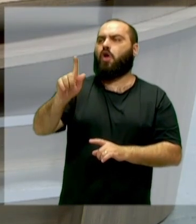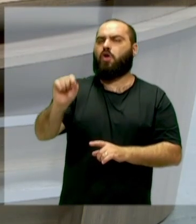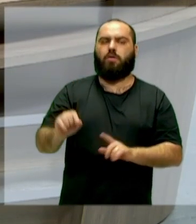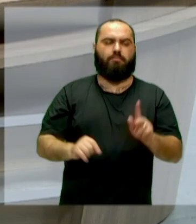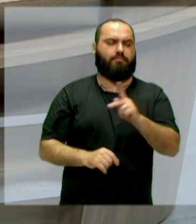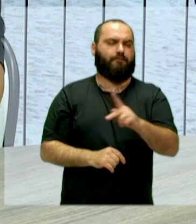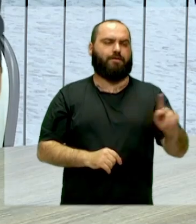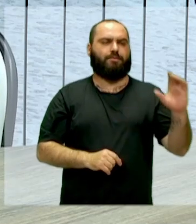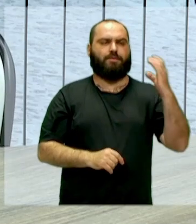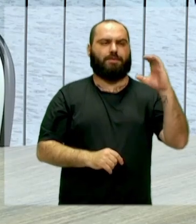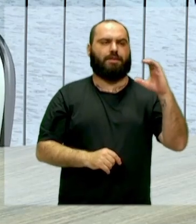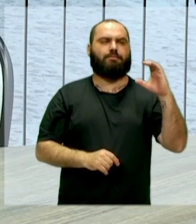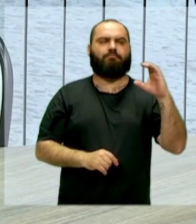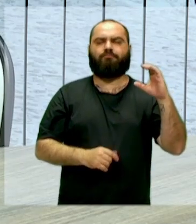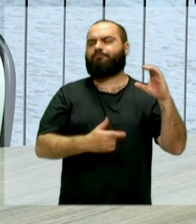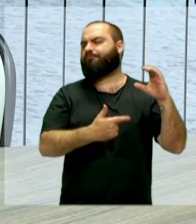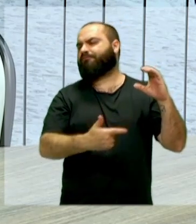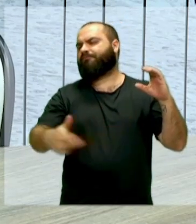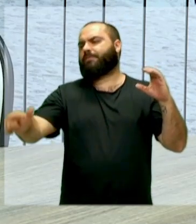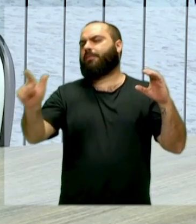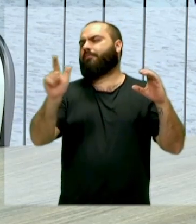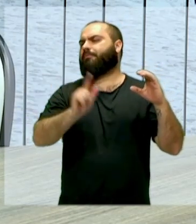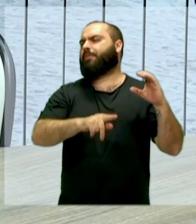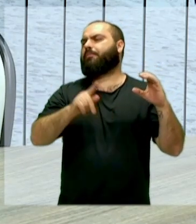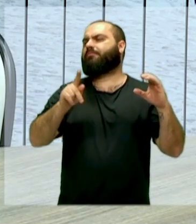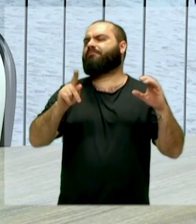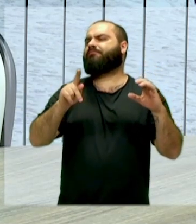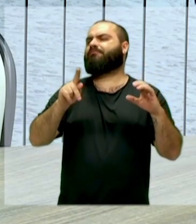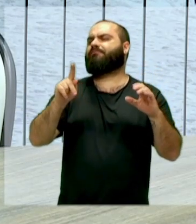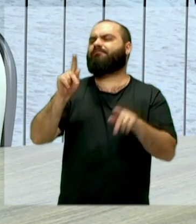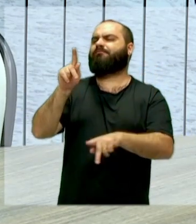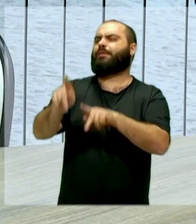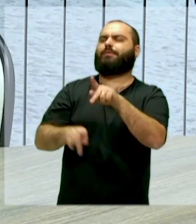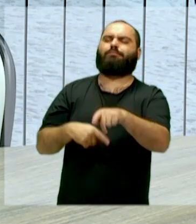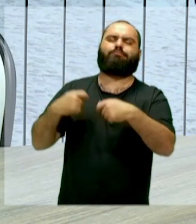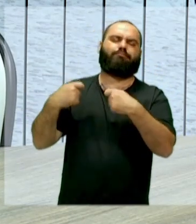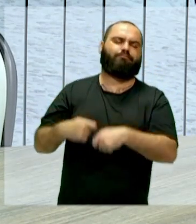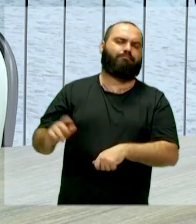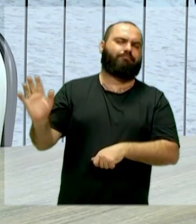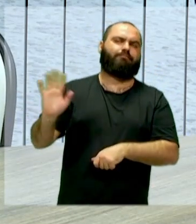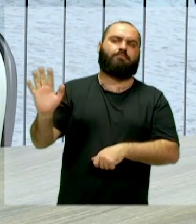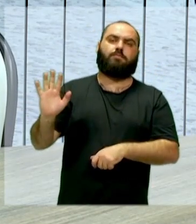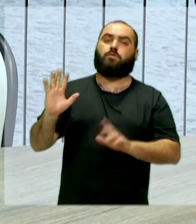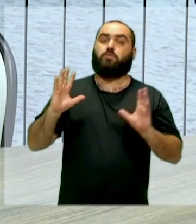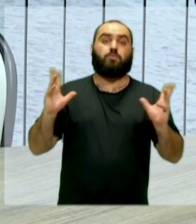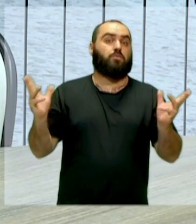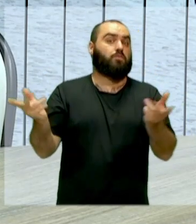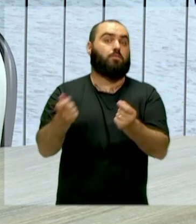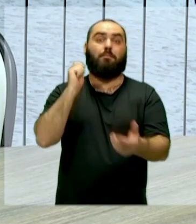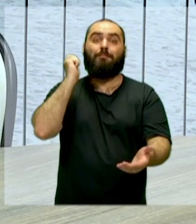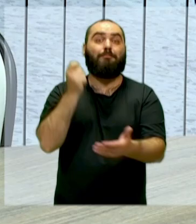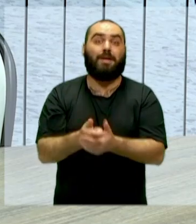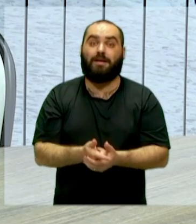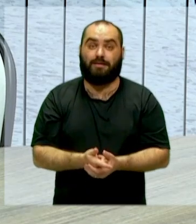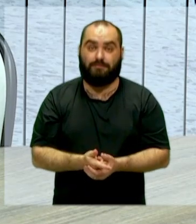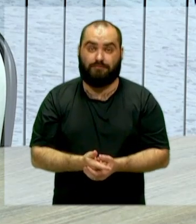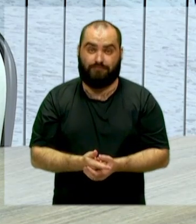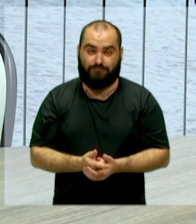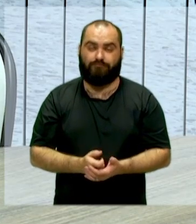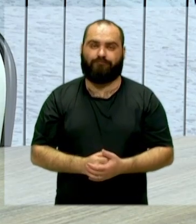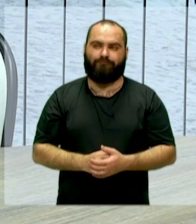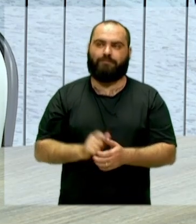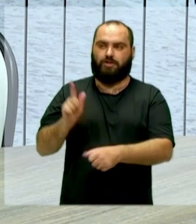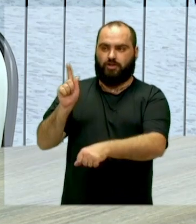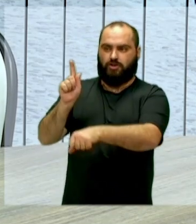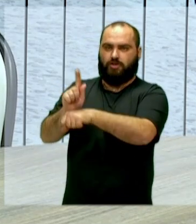ciências recicla o resto da da população porque não reciclar né se todo mundo paga a conta junto então quando a gente fala de